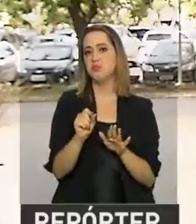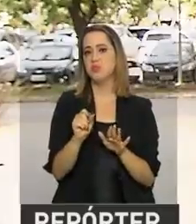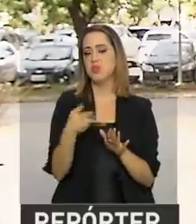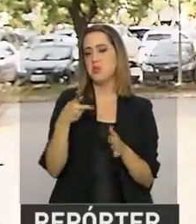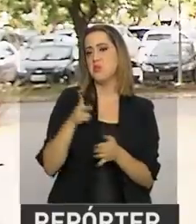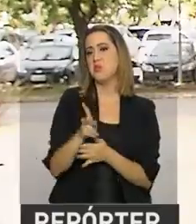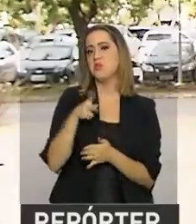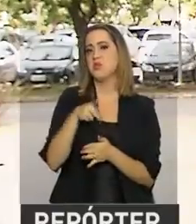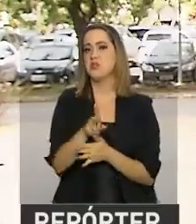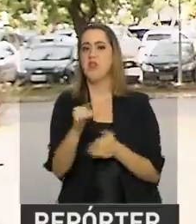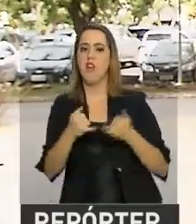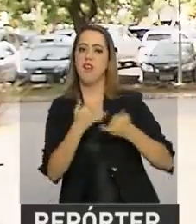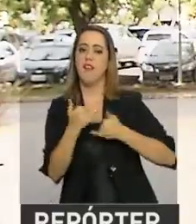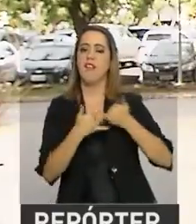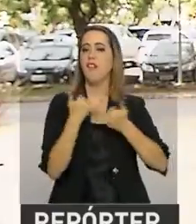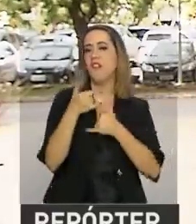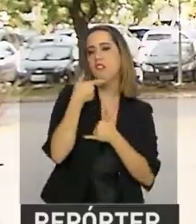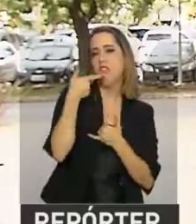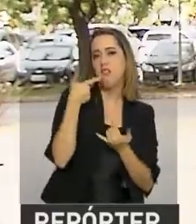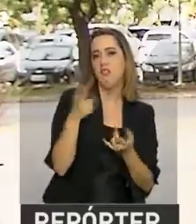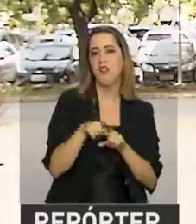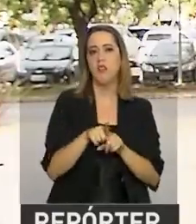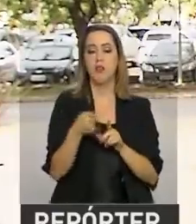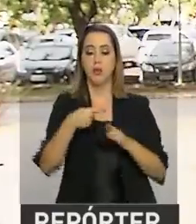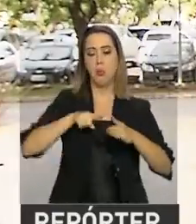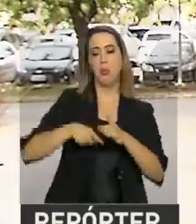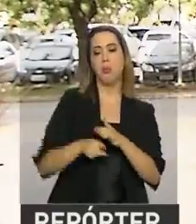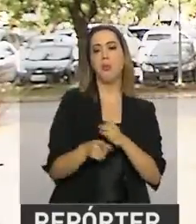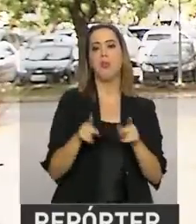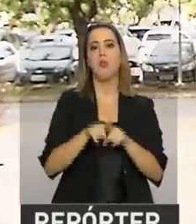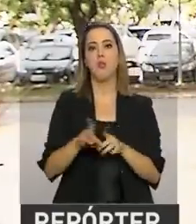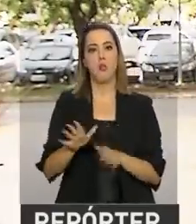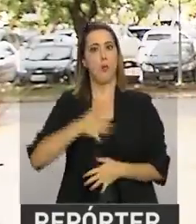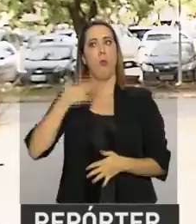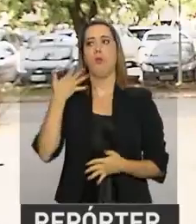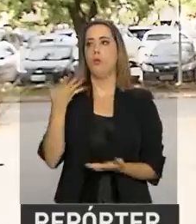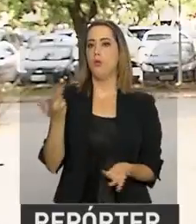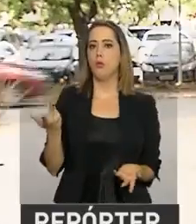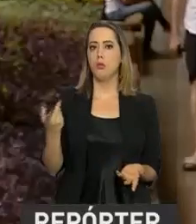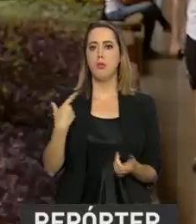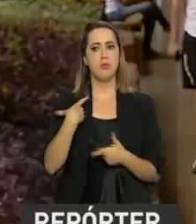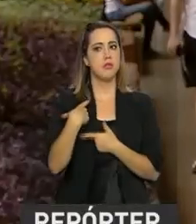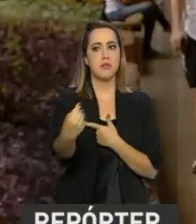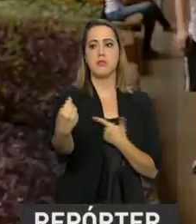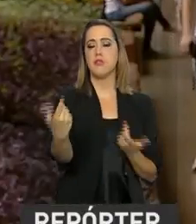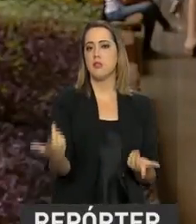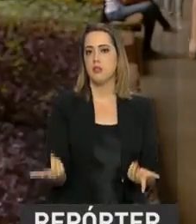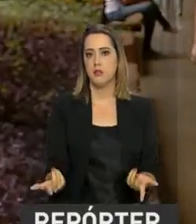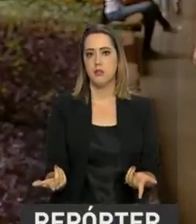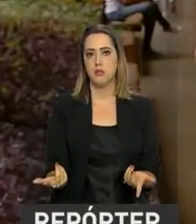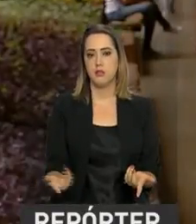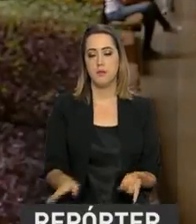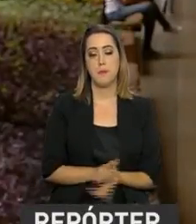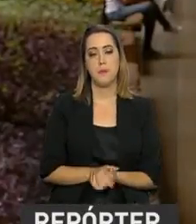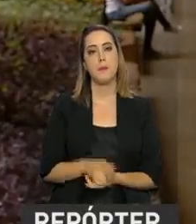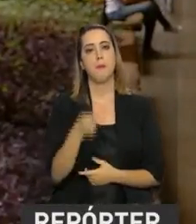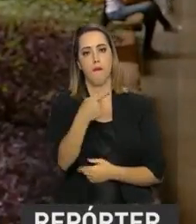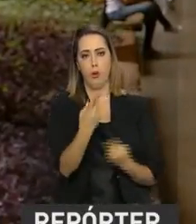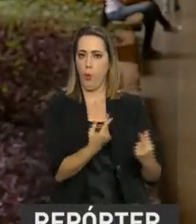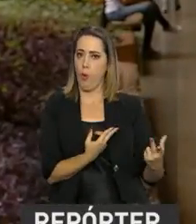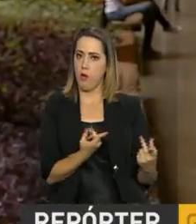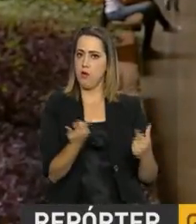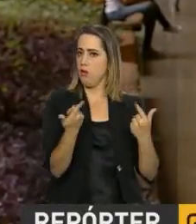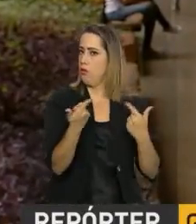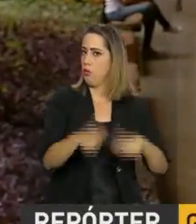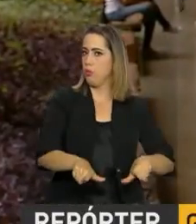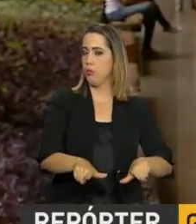inconsistente pelos outros alunos. Eles não aprofundaram na discussão. Eu fiquei chocado e saí no meio da aula. Para que casos como o do Vitor não se